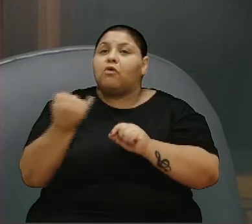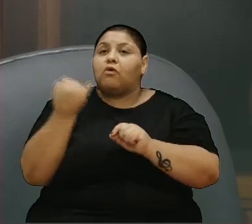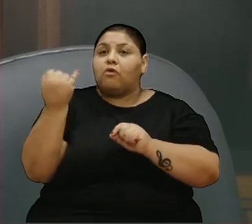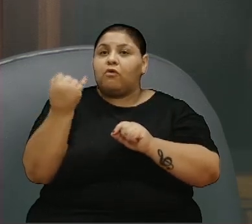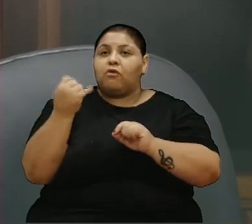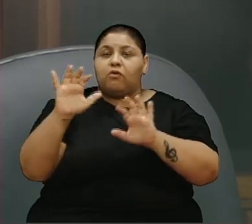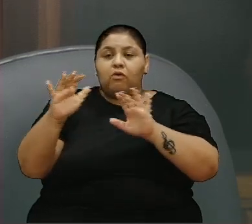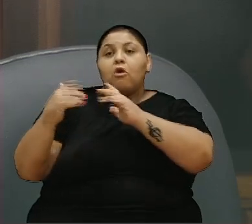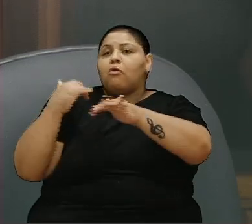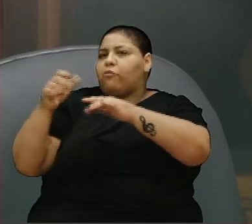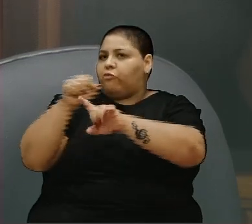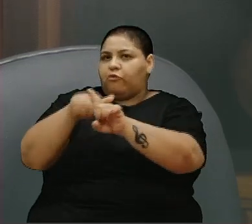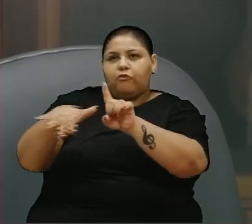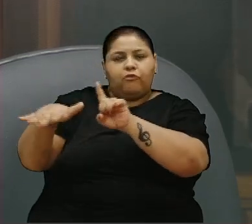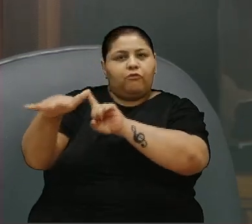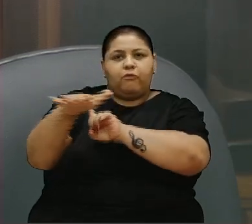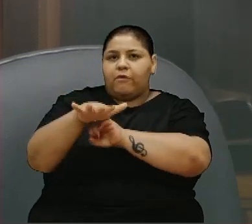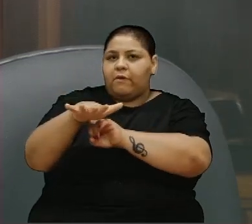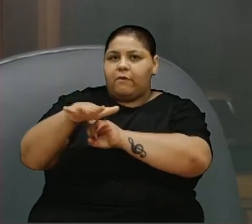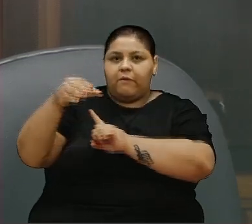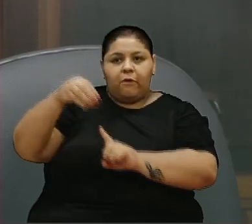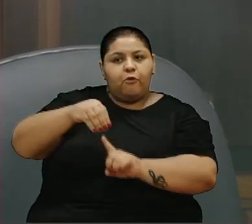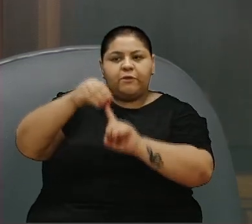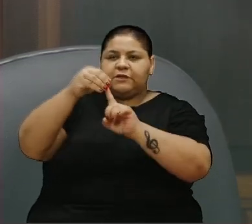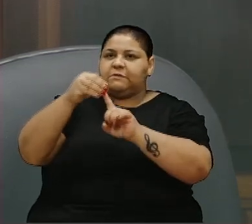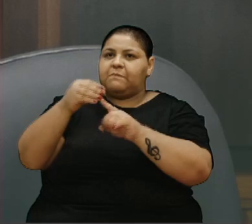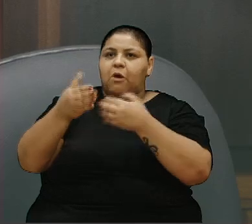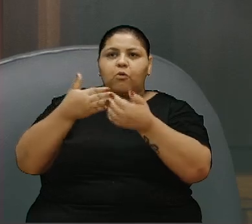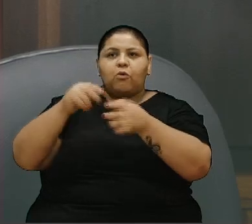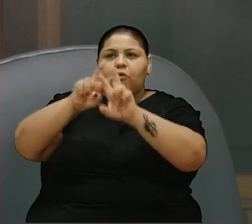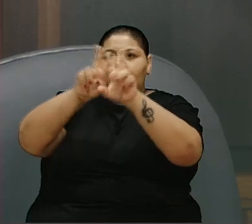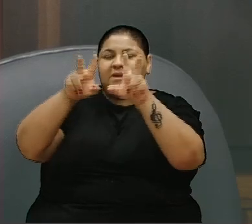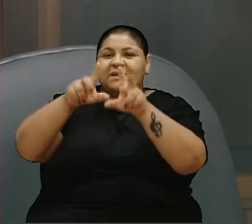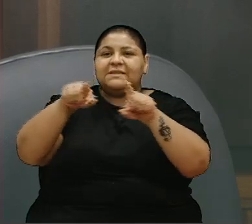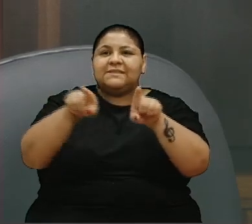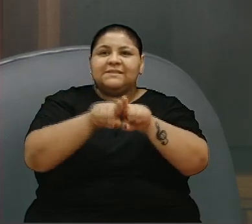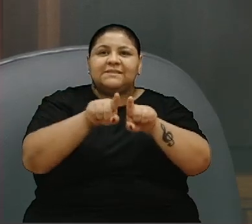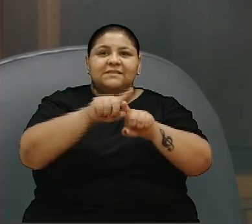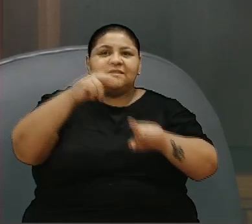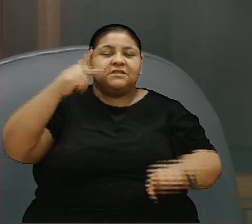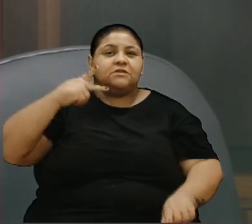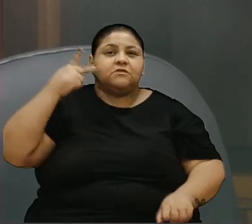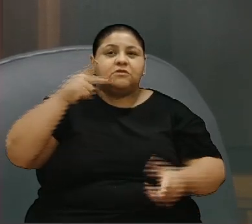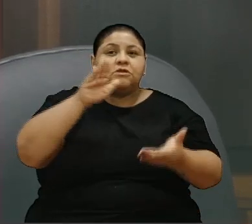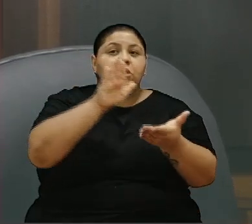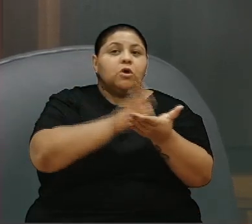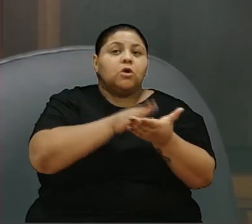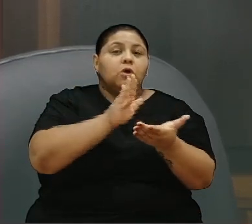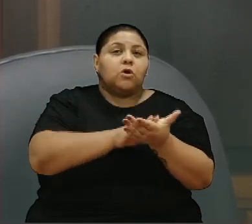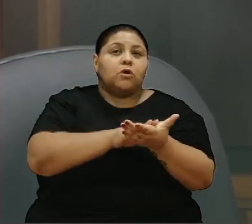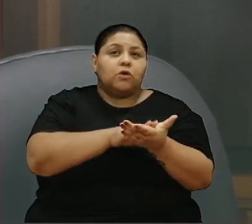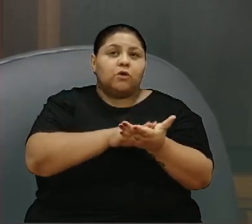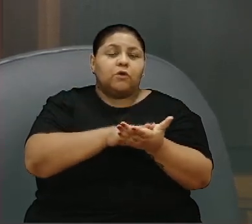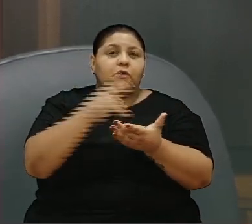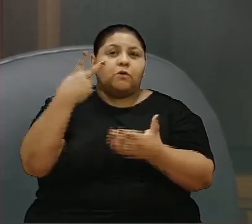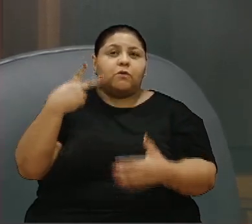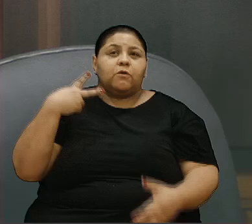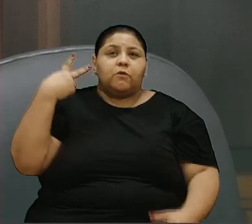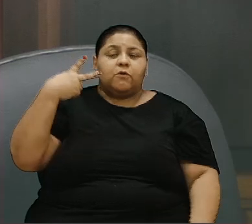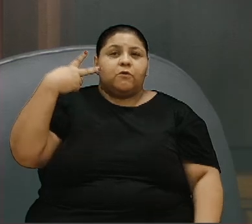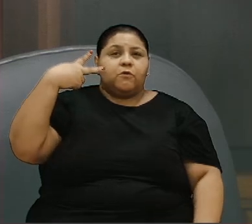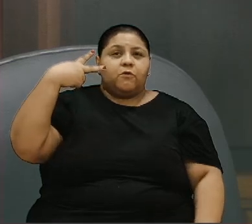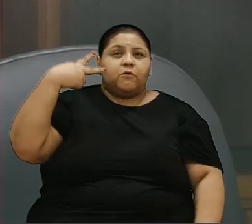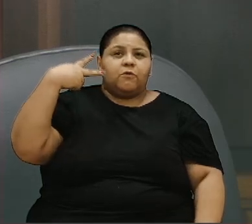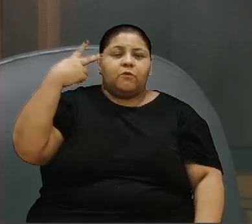movimento da sociedade, ele é central em qualquer pauta, mas que a gente tenha também parlamentares comprometidos com as causas. Então, a vereadora Denise, né,